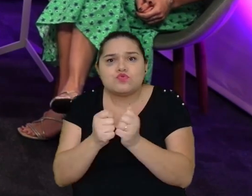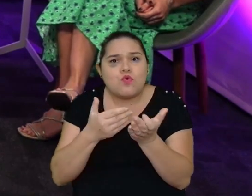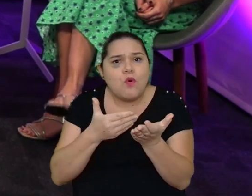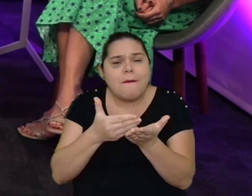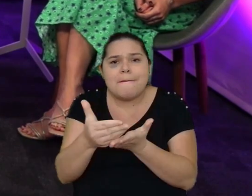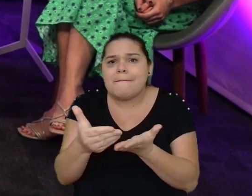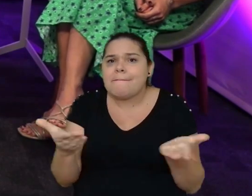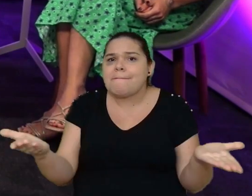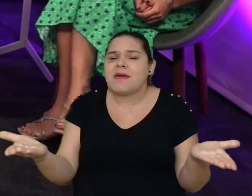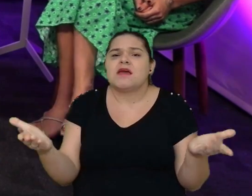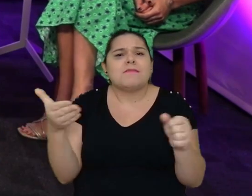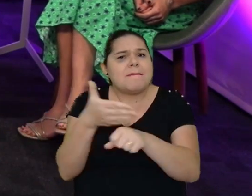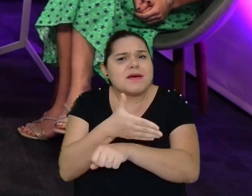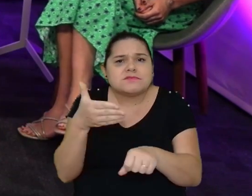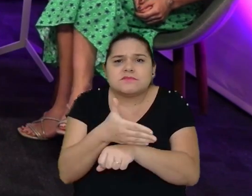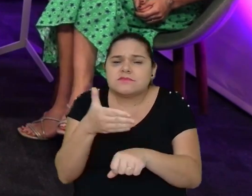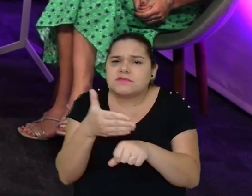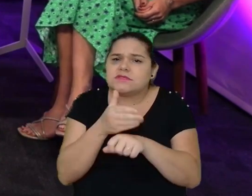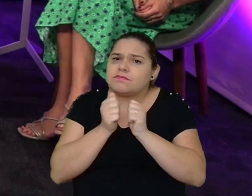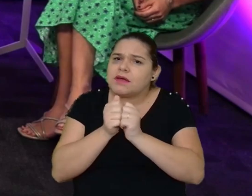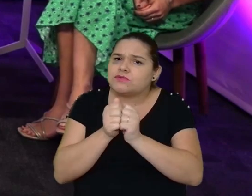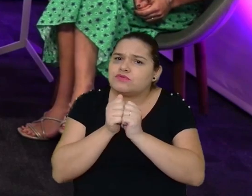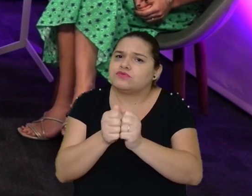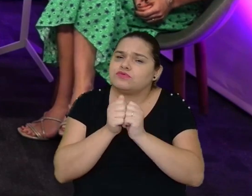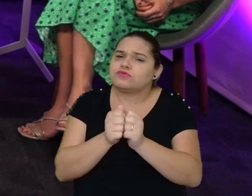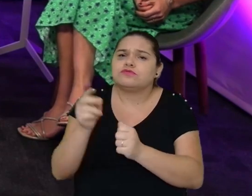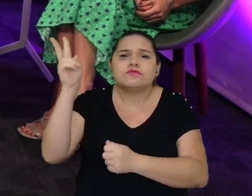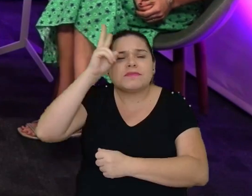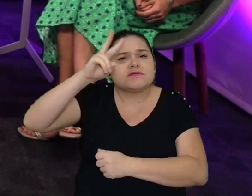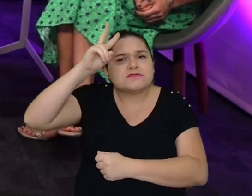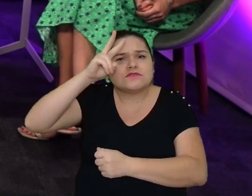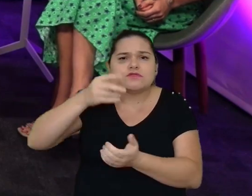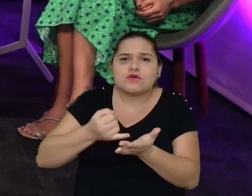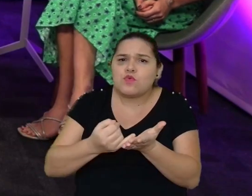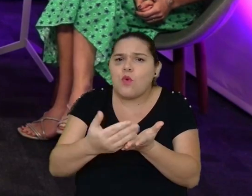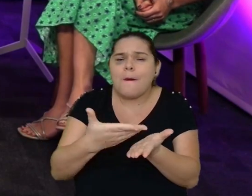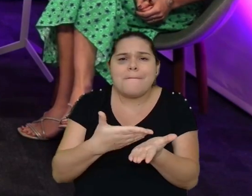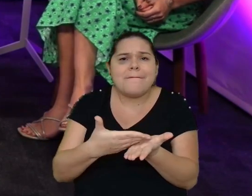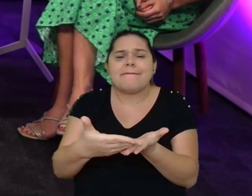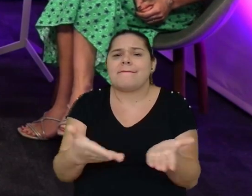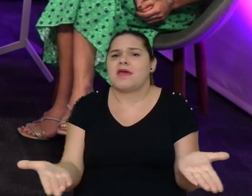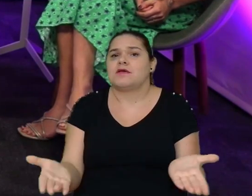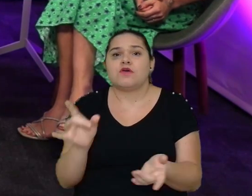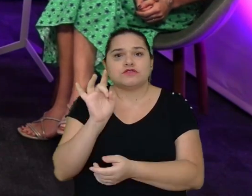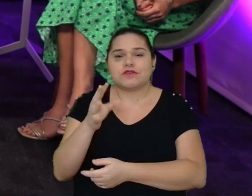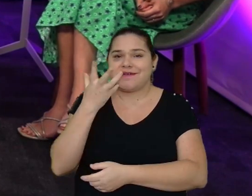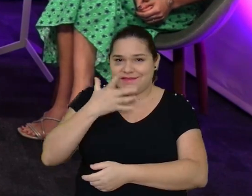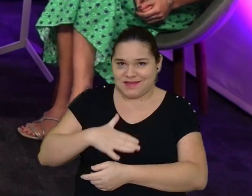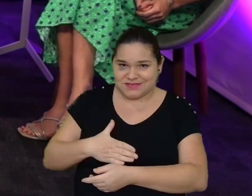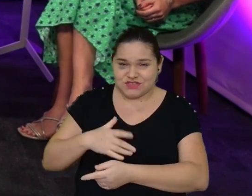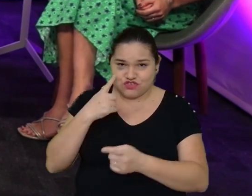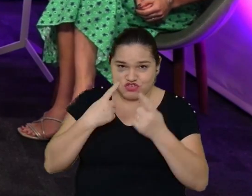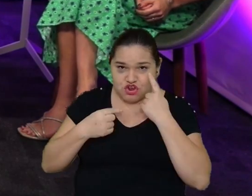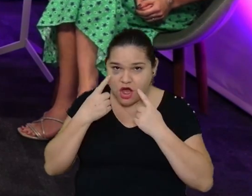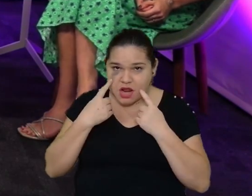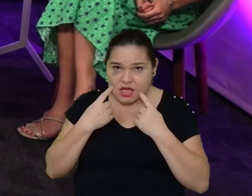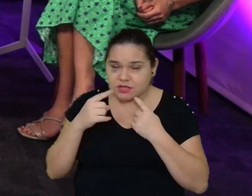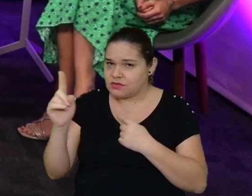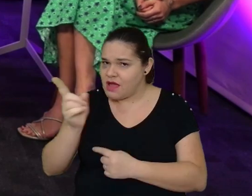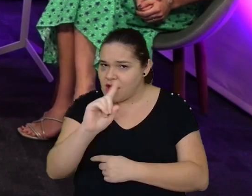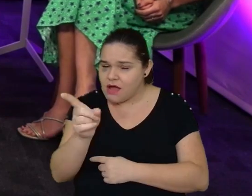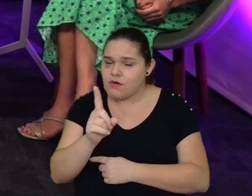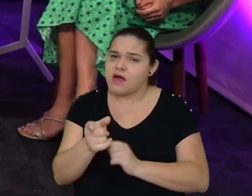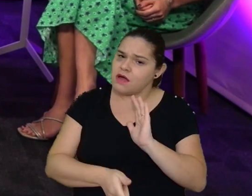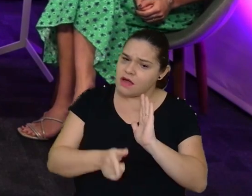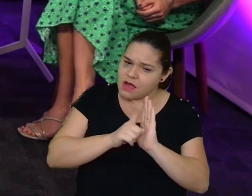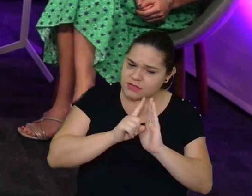disso e para fazer parte dessa história desde o comecinho, não só quando a criança começou a chorar na maternidade, né? Quando o projeto apareceu,